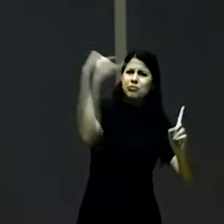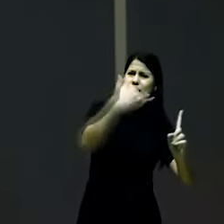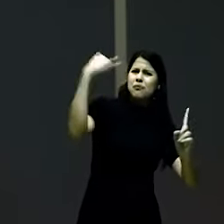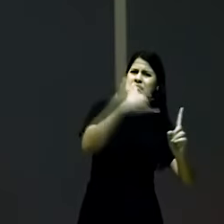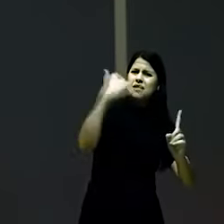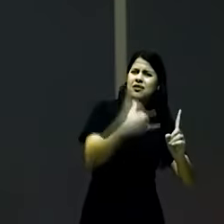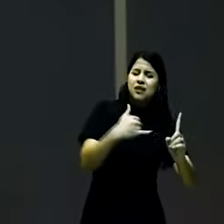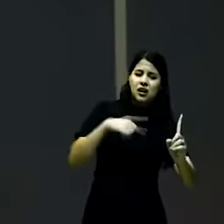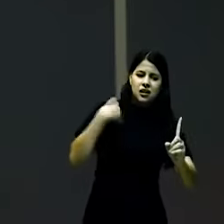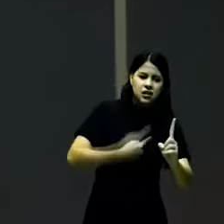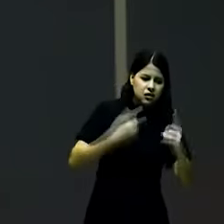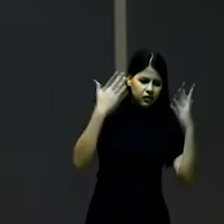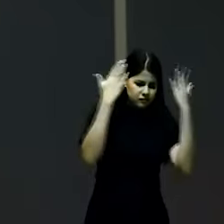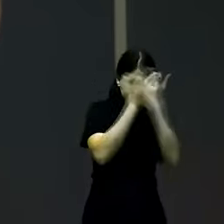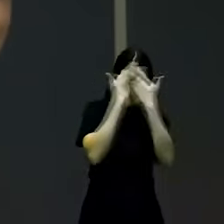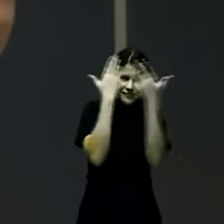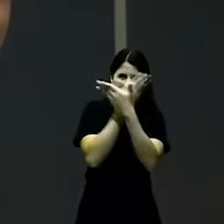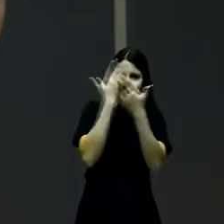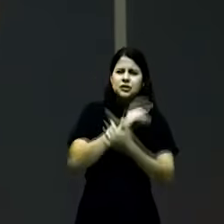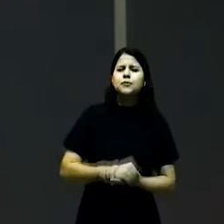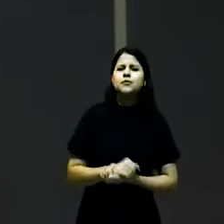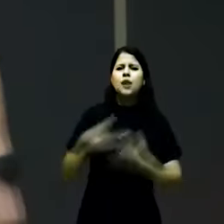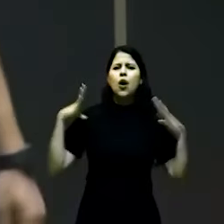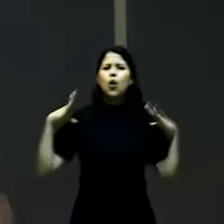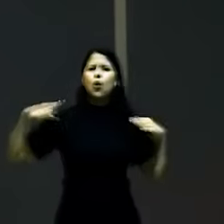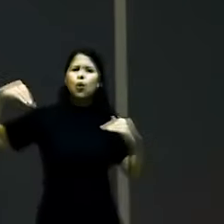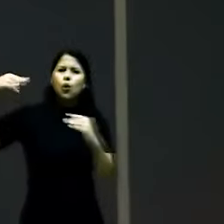E a Bíblia diz que o anjo toca Elias